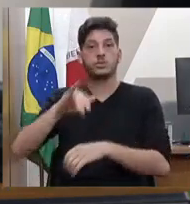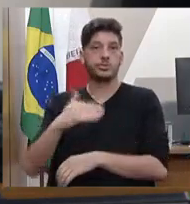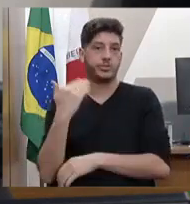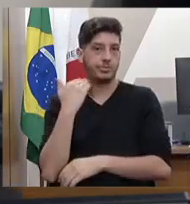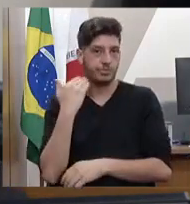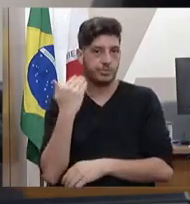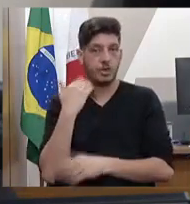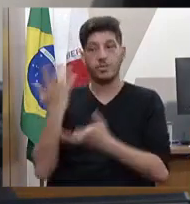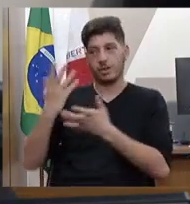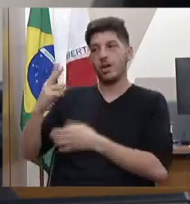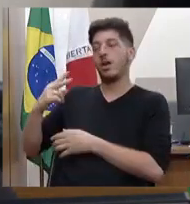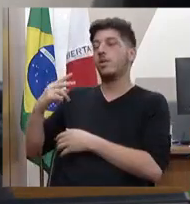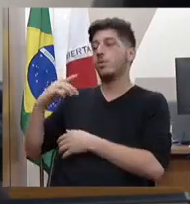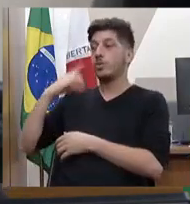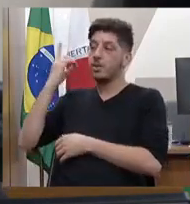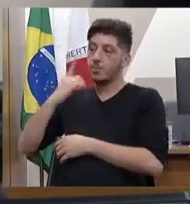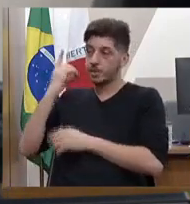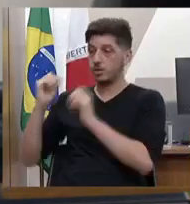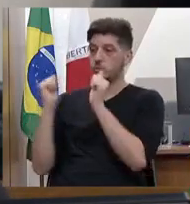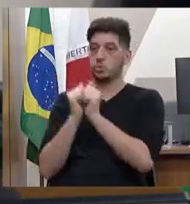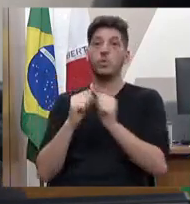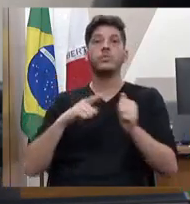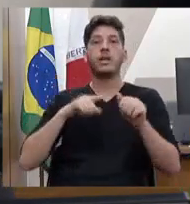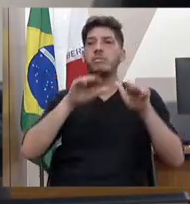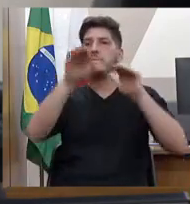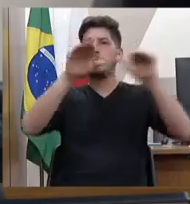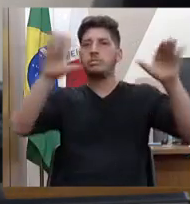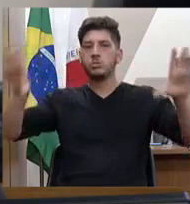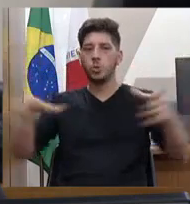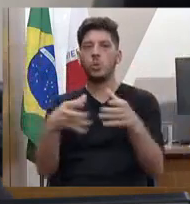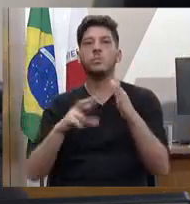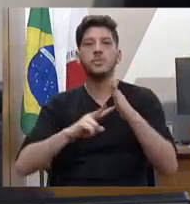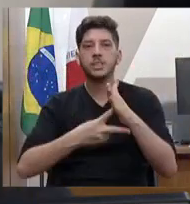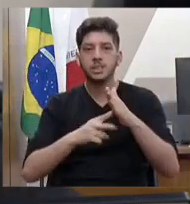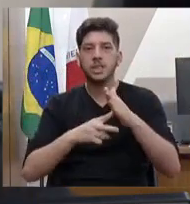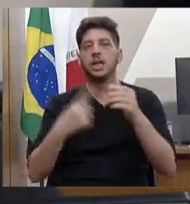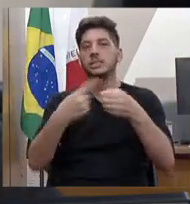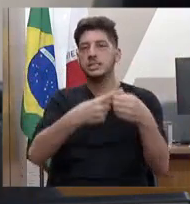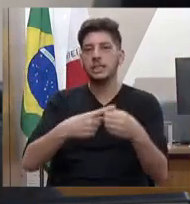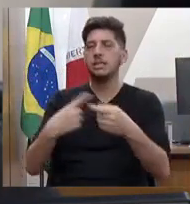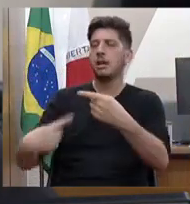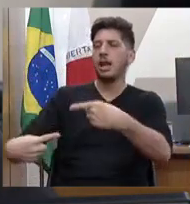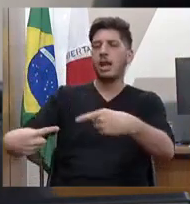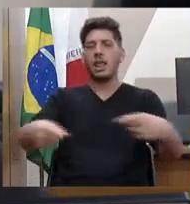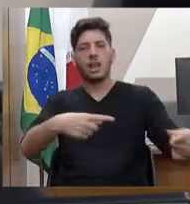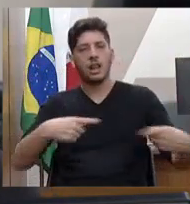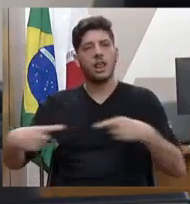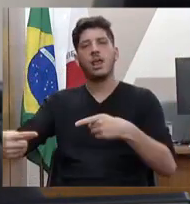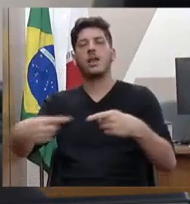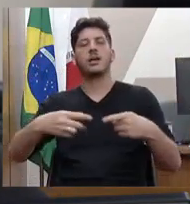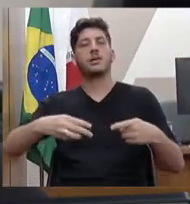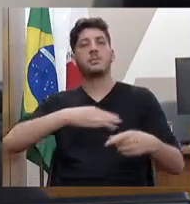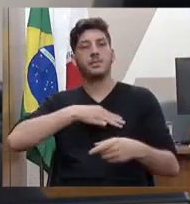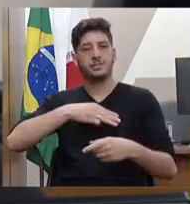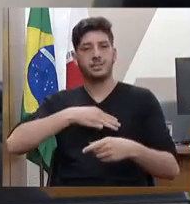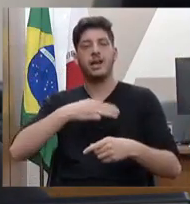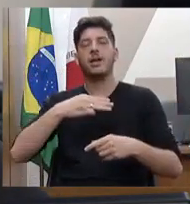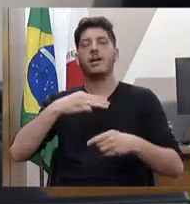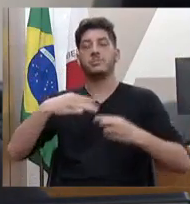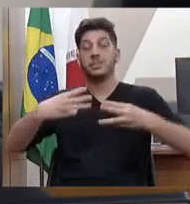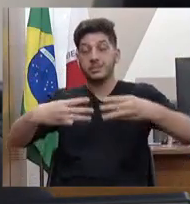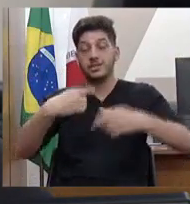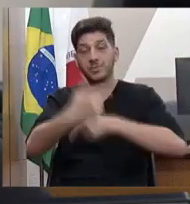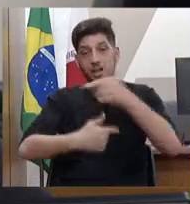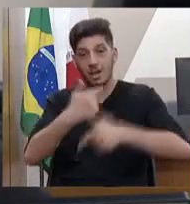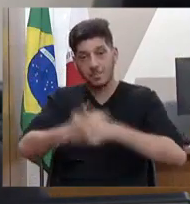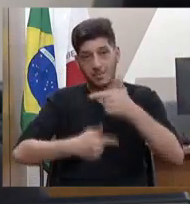eu vou reunir o sindicalistas todos da cidade no entorno vou discutir com a nossa equipe do Ministério do Trabalho em Juiz de Fora e vou